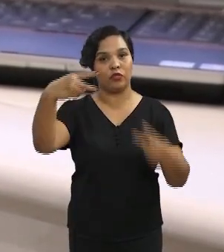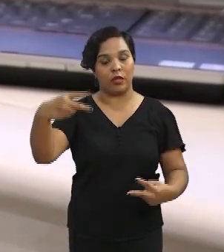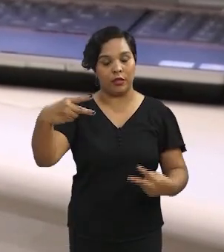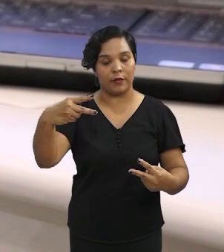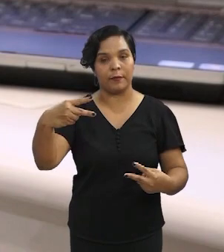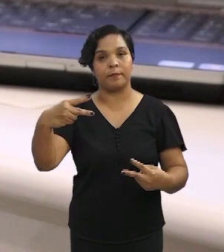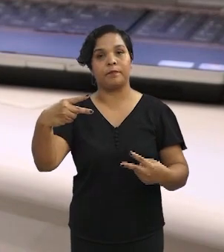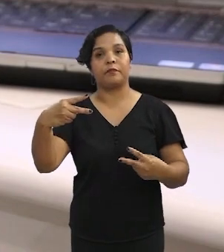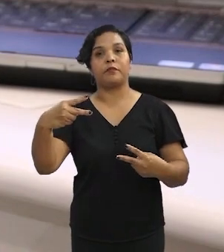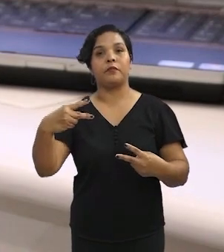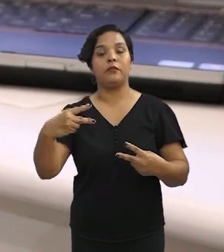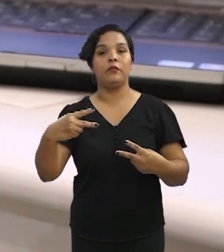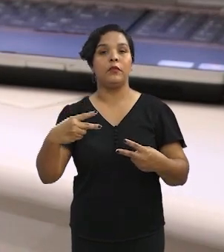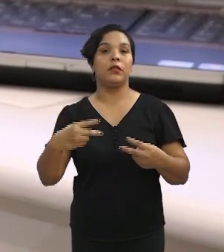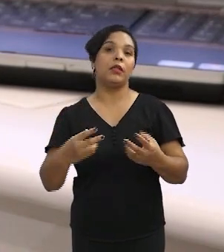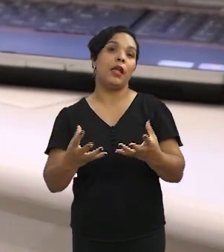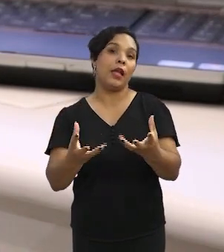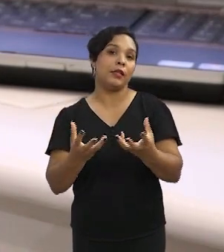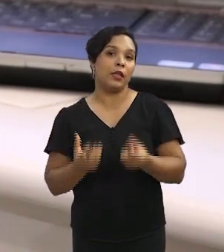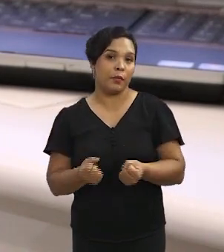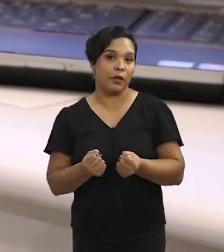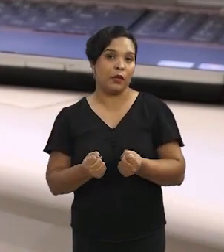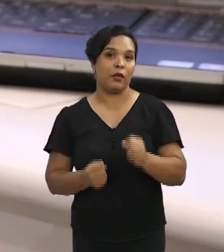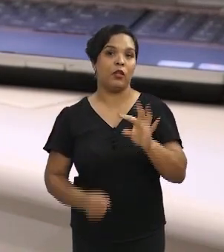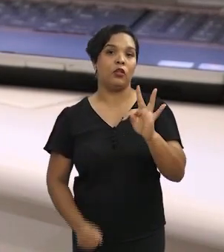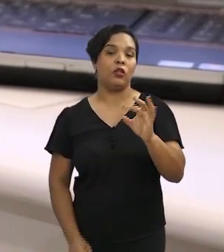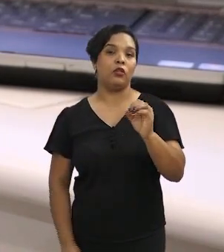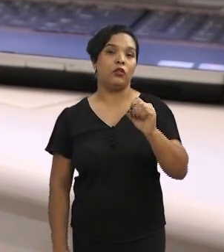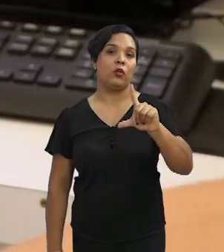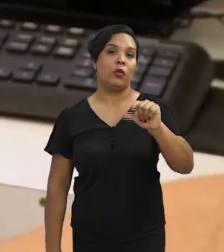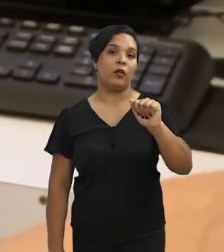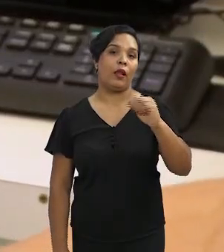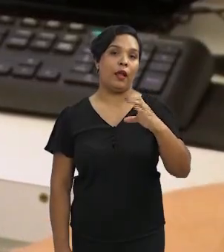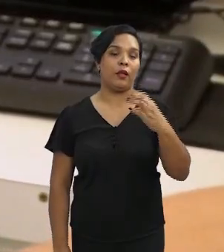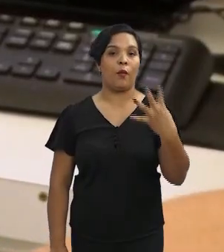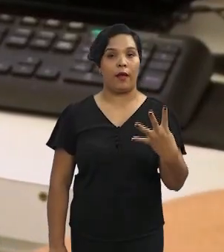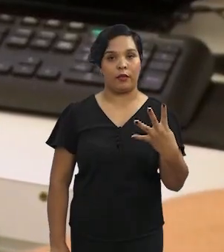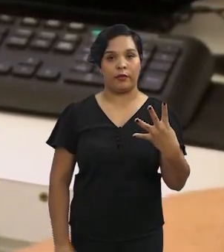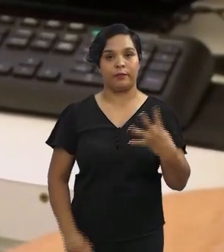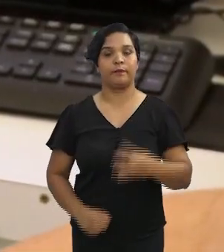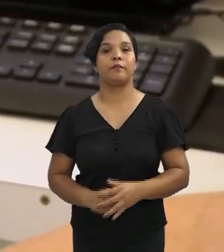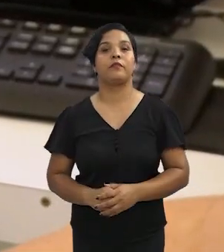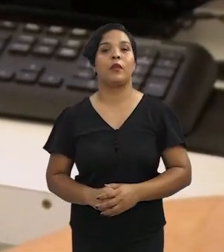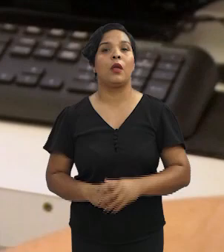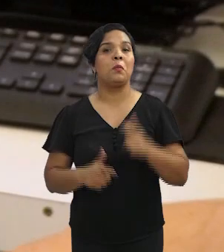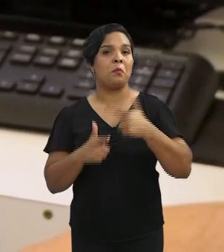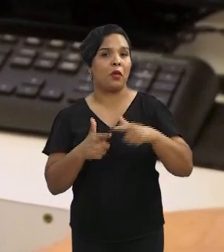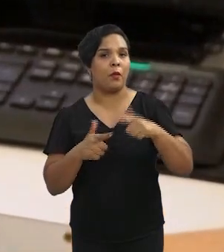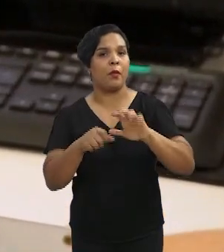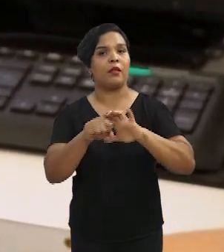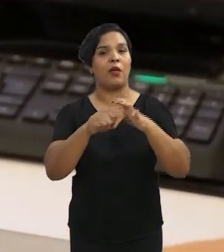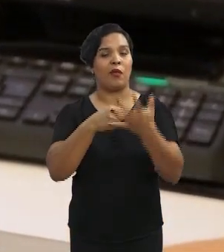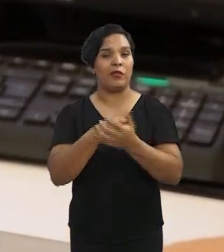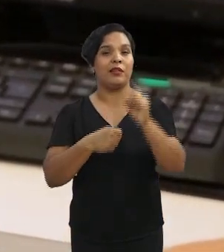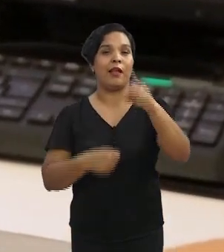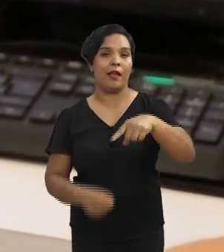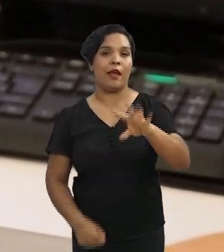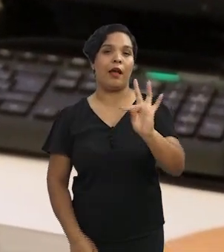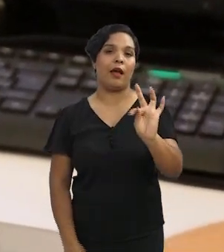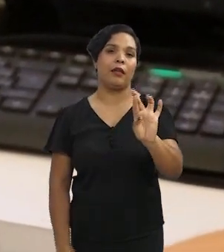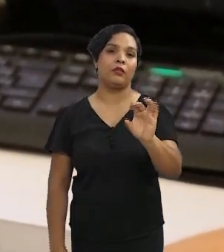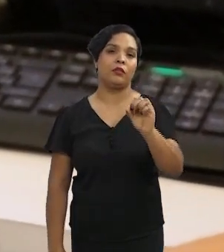da via desses genes do receptor Toll-like 4. De uma maneira geral, um dos grandes problemas da COVID é a